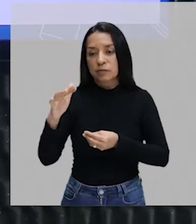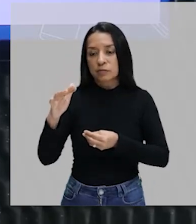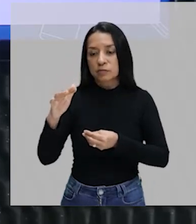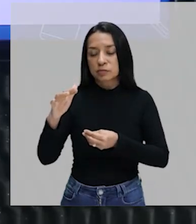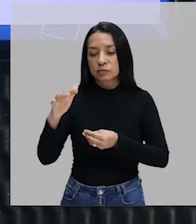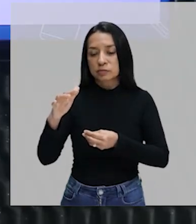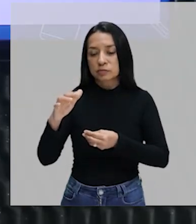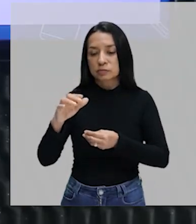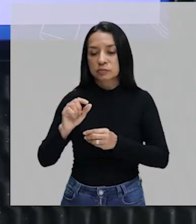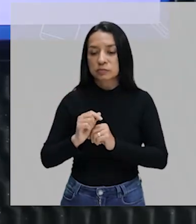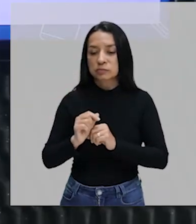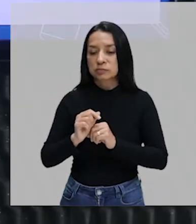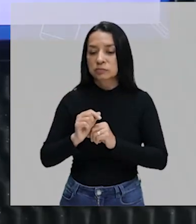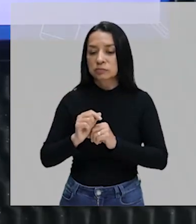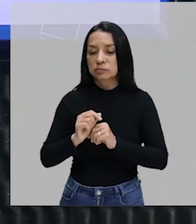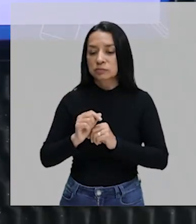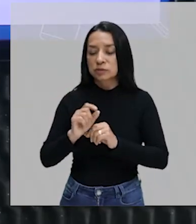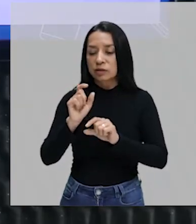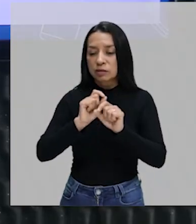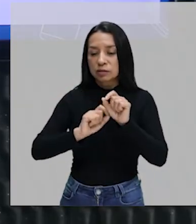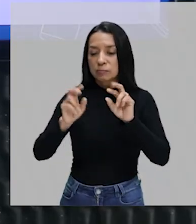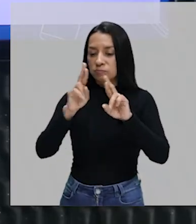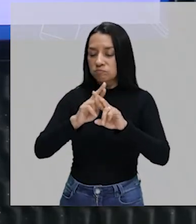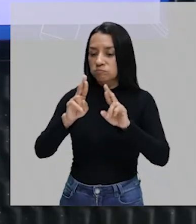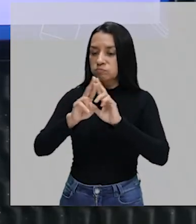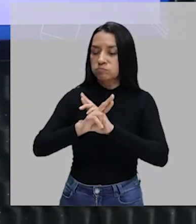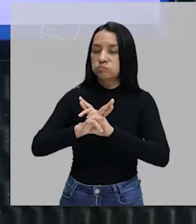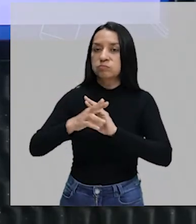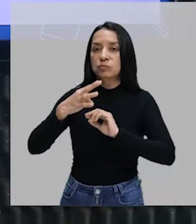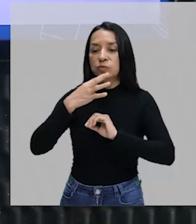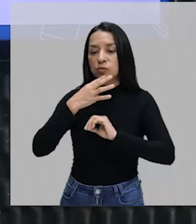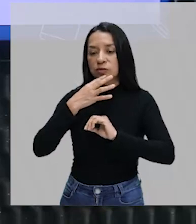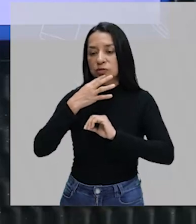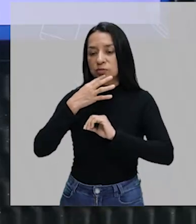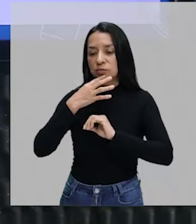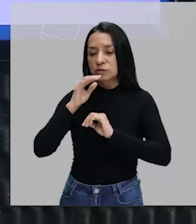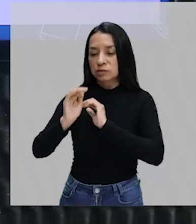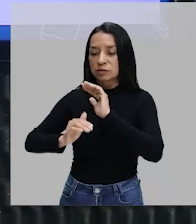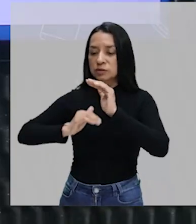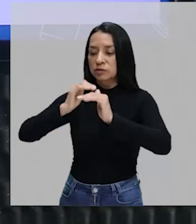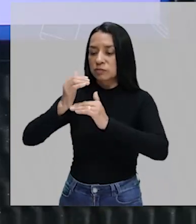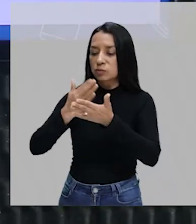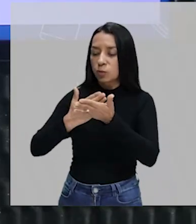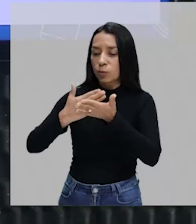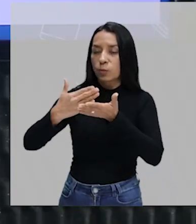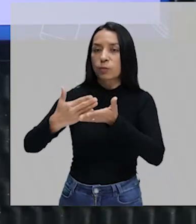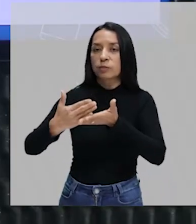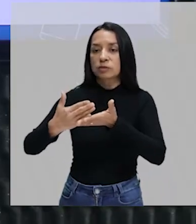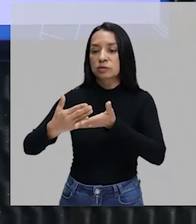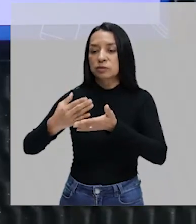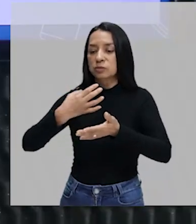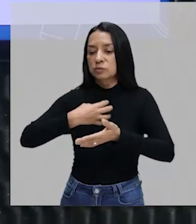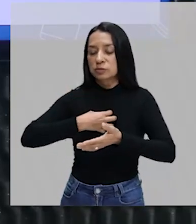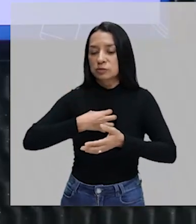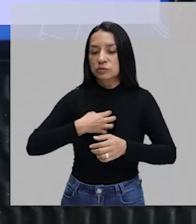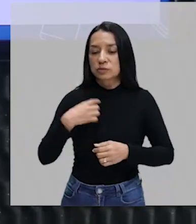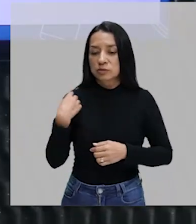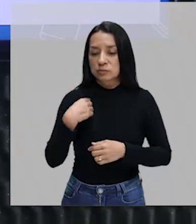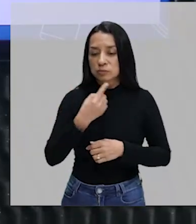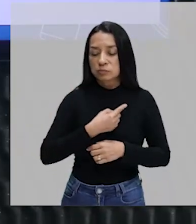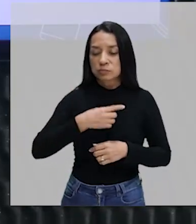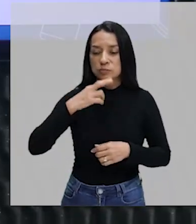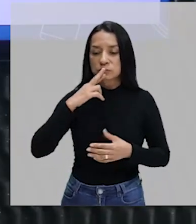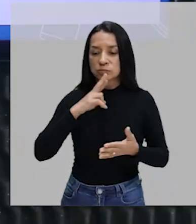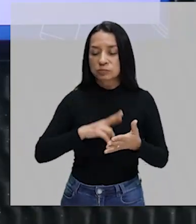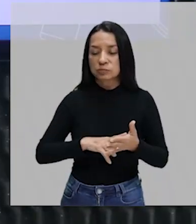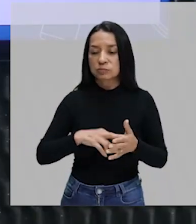o conhecimento sendo desenvolvido a partir dos sentidos. Ok? Então, a nossa